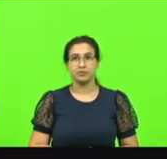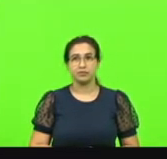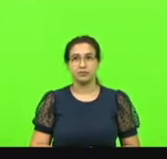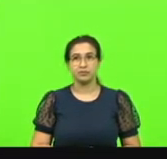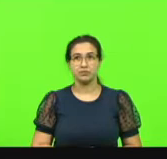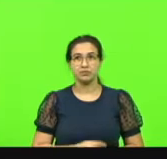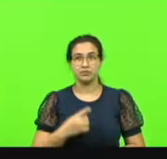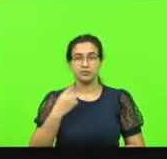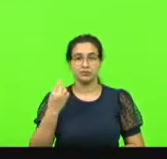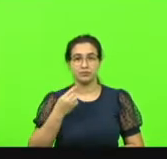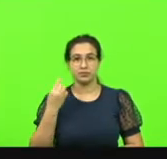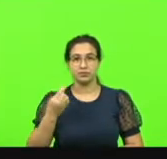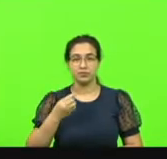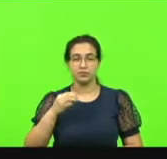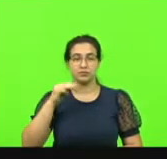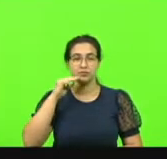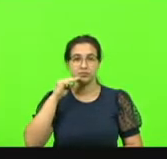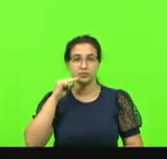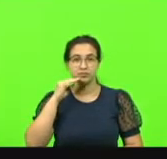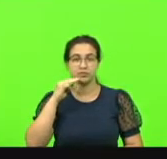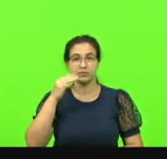Deputada Marlene, deputado Ismael.